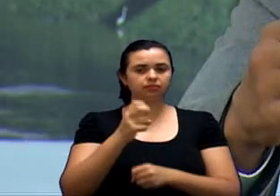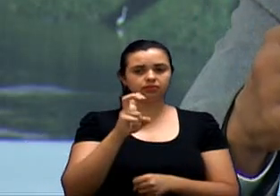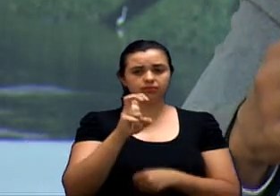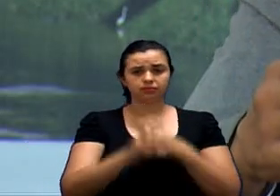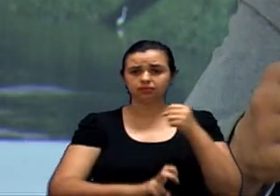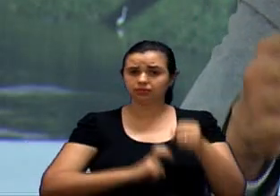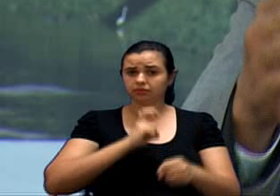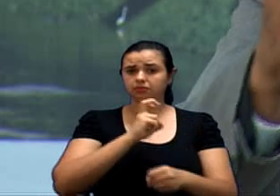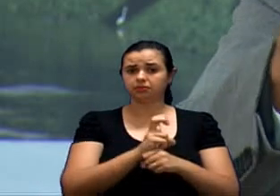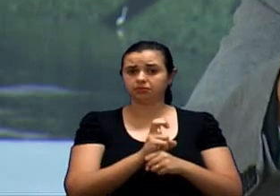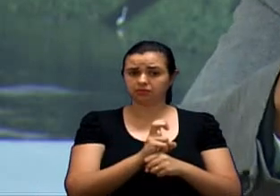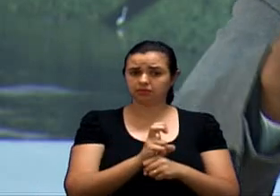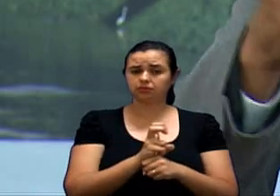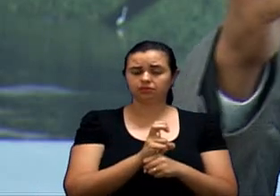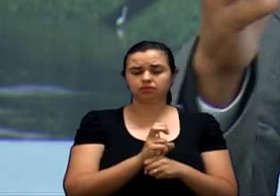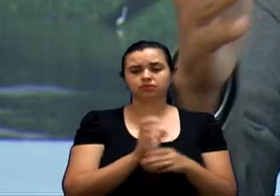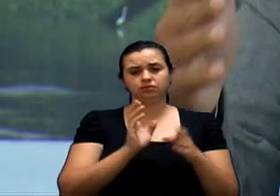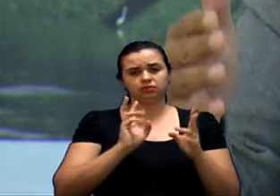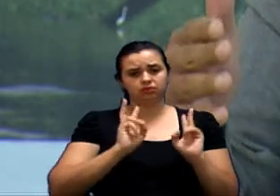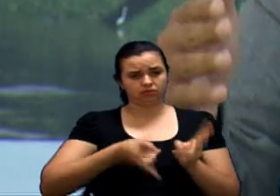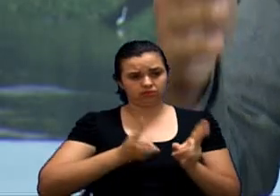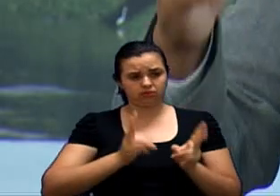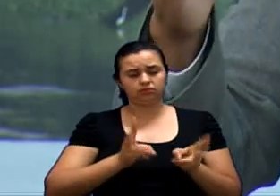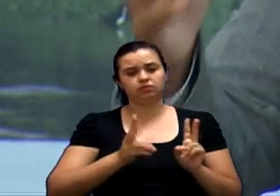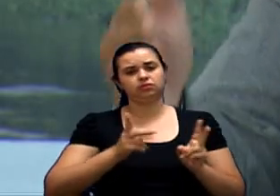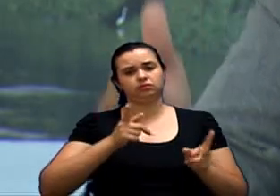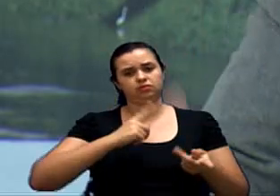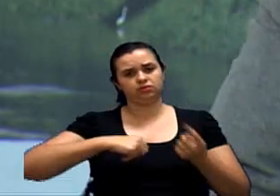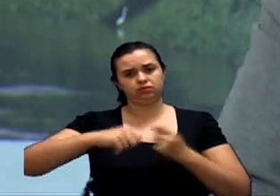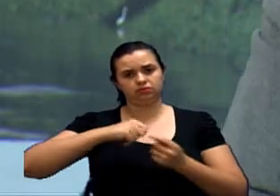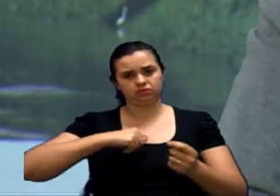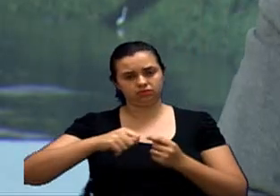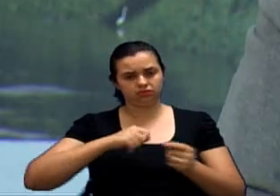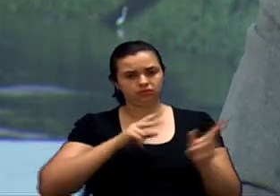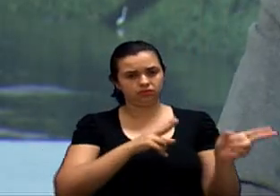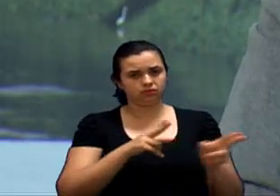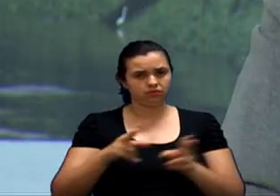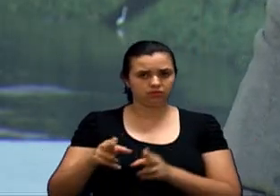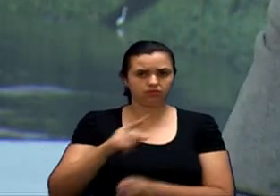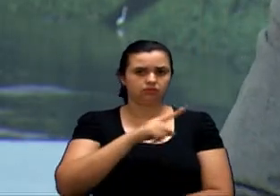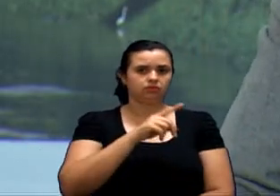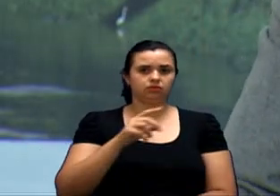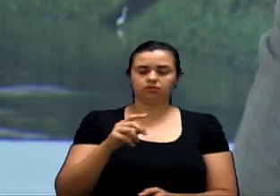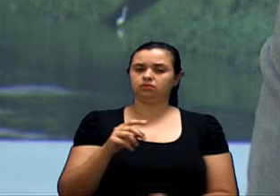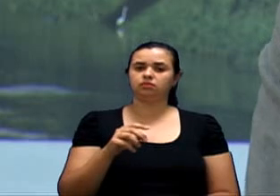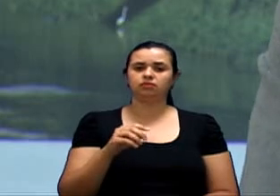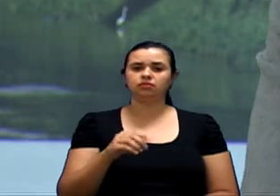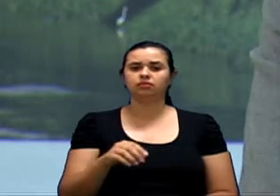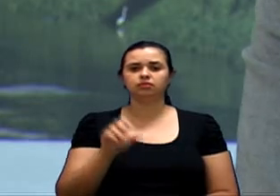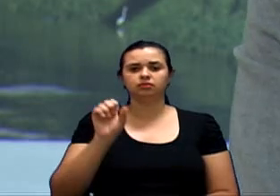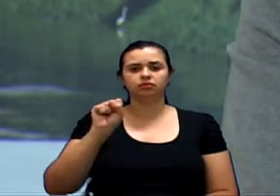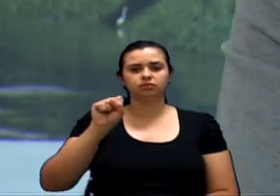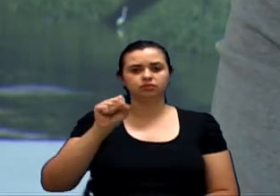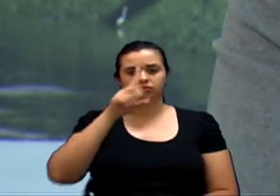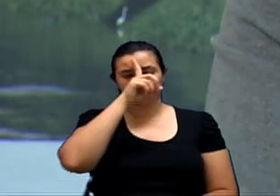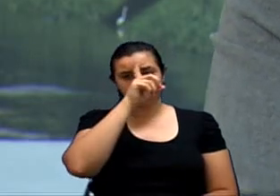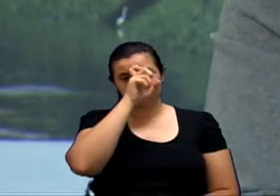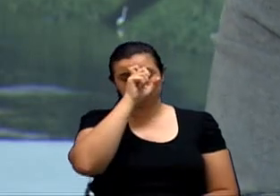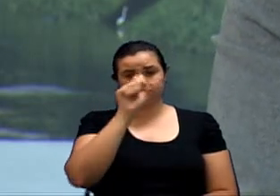mesma administradora que é a Santa Casa de Misericórdia. Nós sabemos que lá é um trabalho